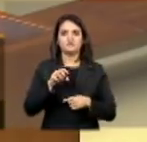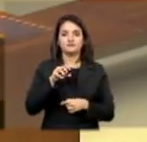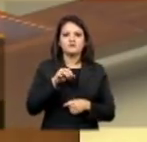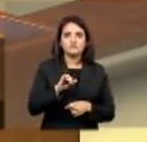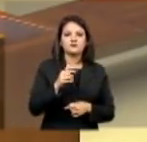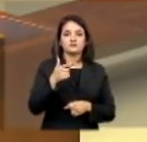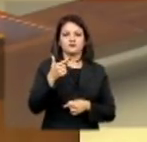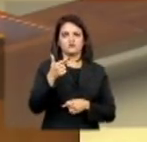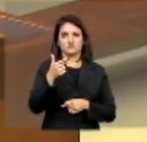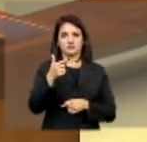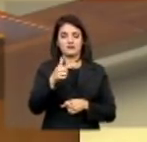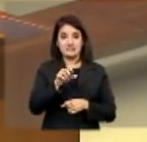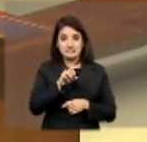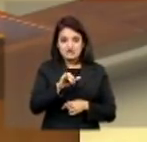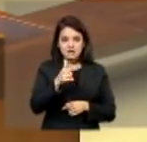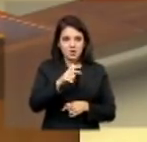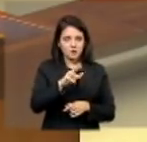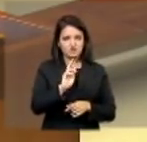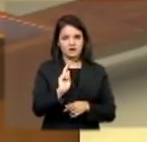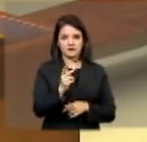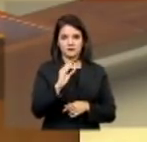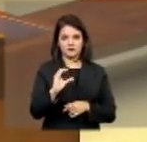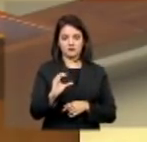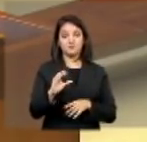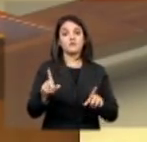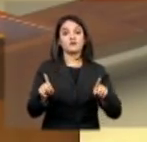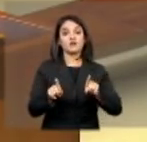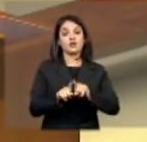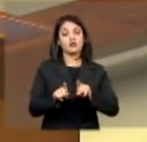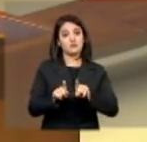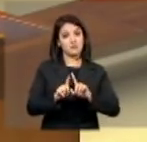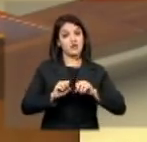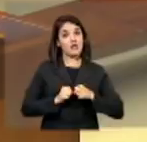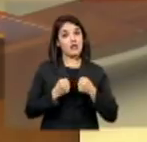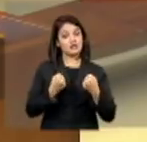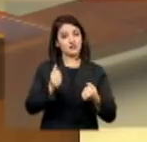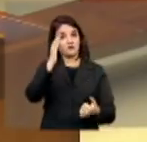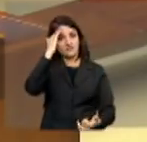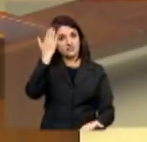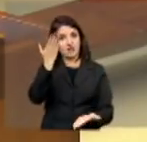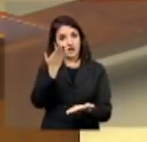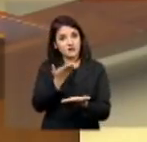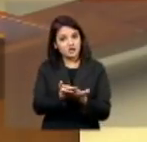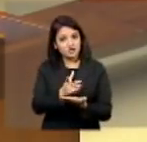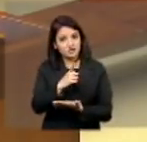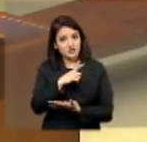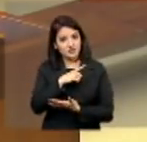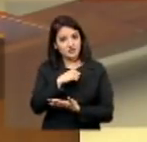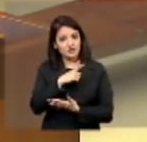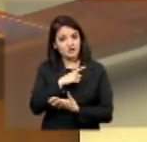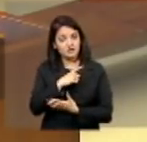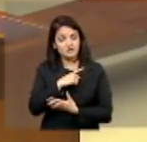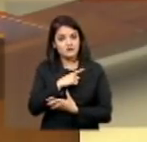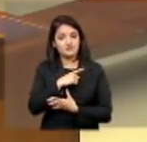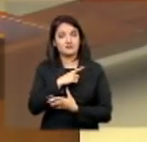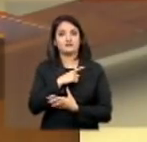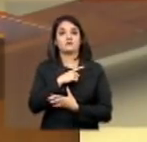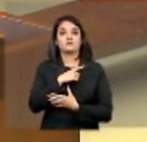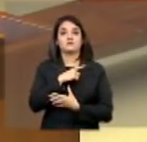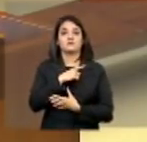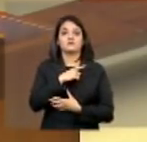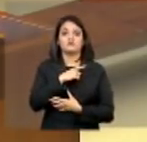sede de habeas corpus e além disso a defesa acredita que aqui uma grave e